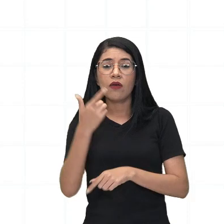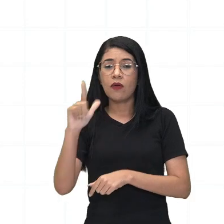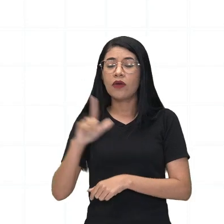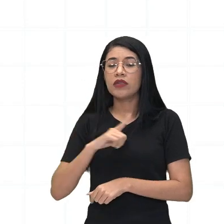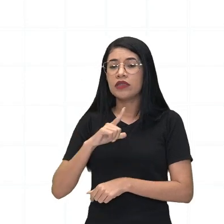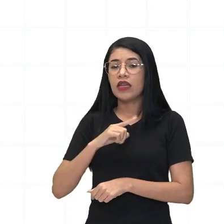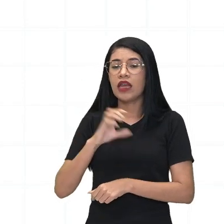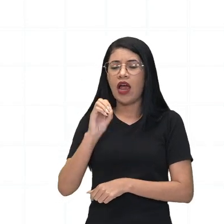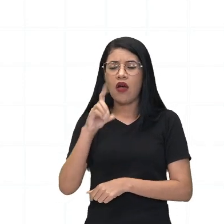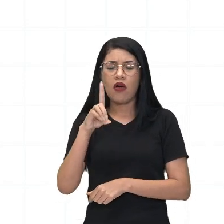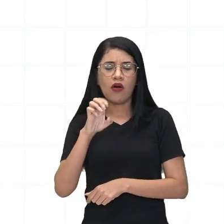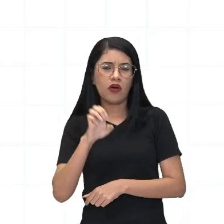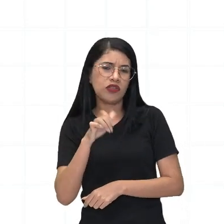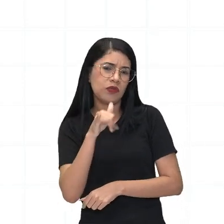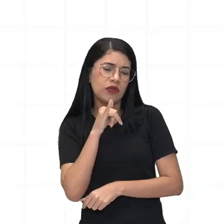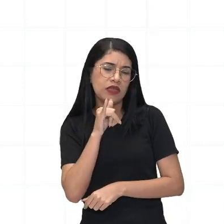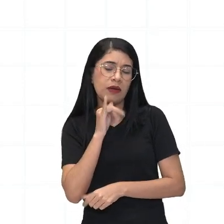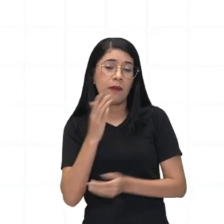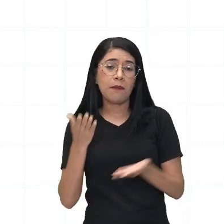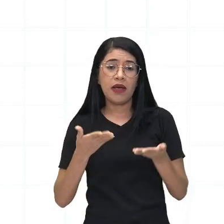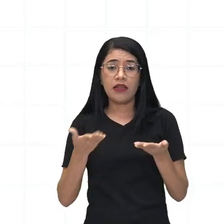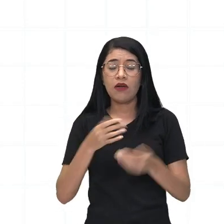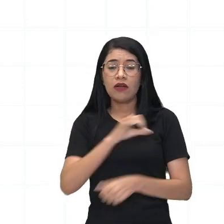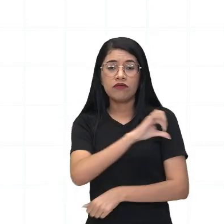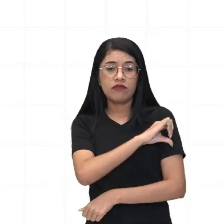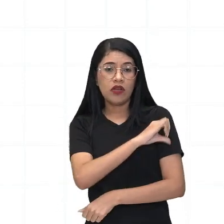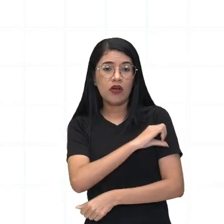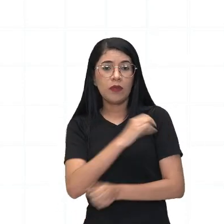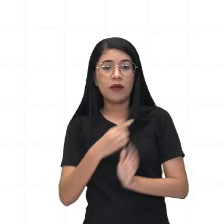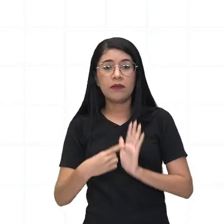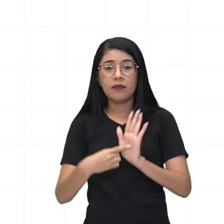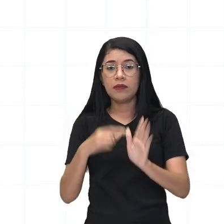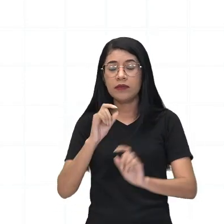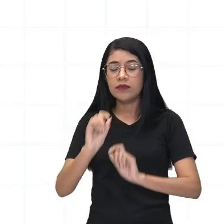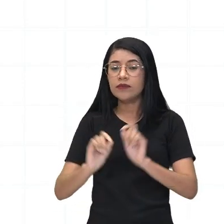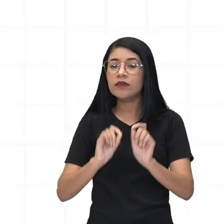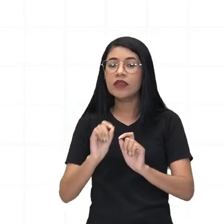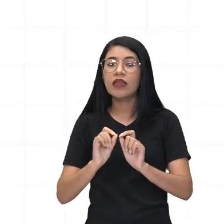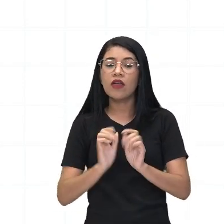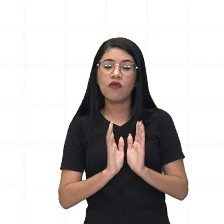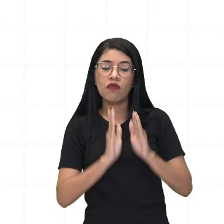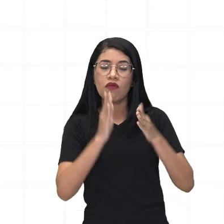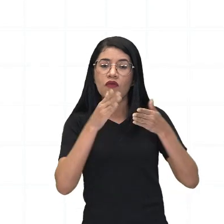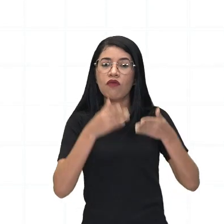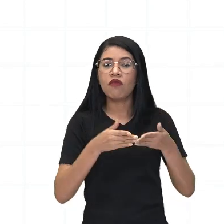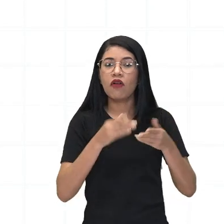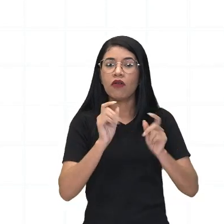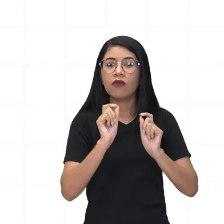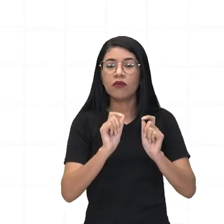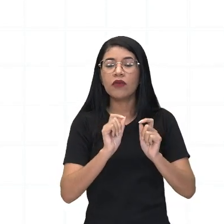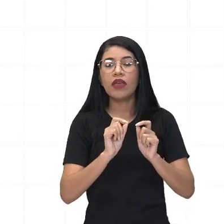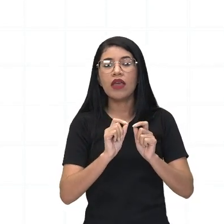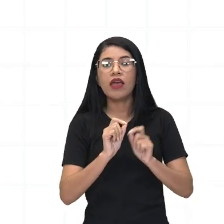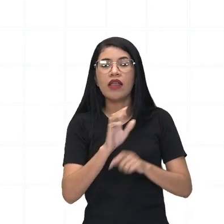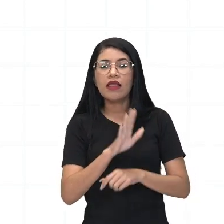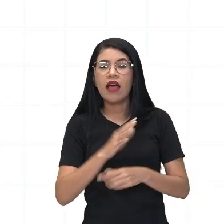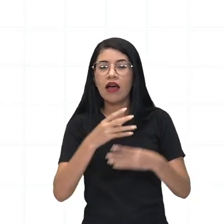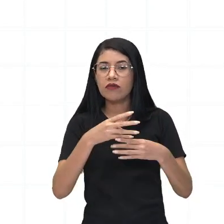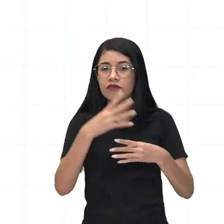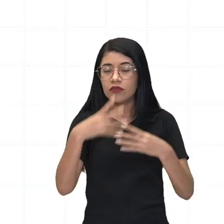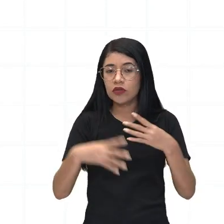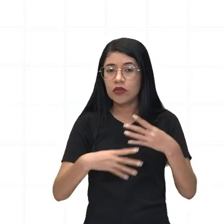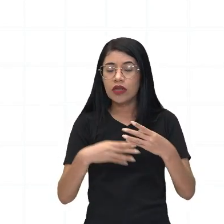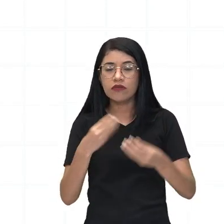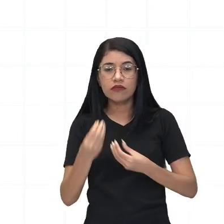a ode, mas aqui no nono ano vamos expressar e vamos explorar, na verdade, esse uso